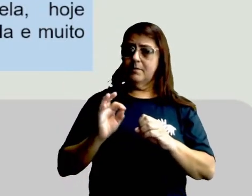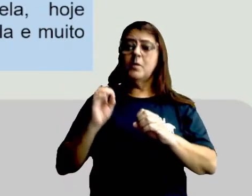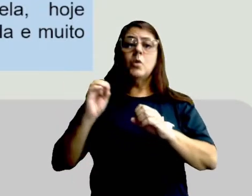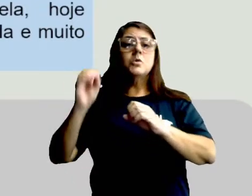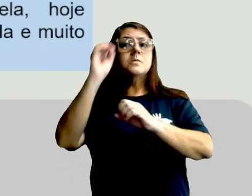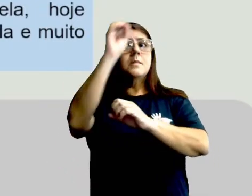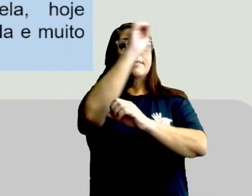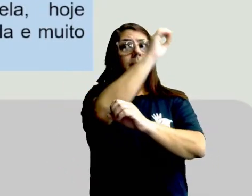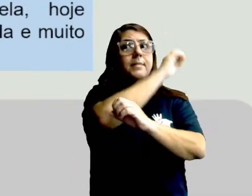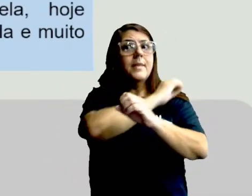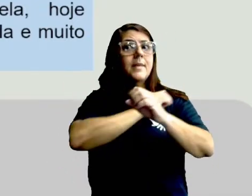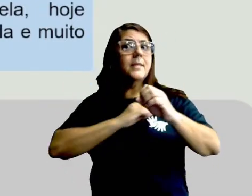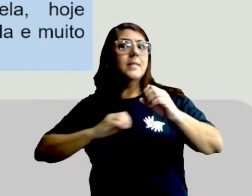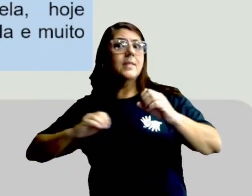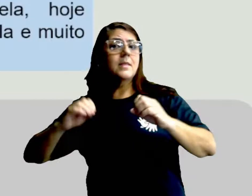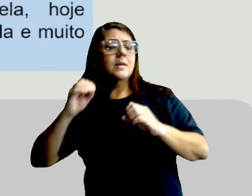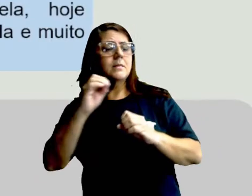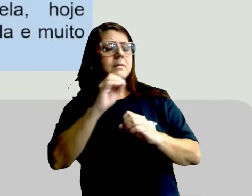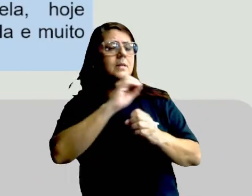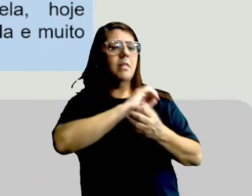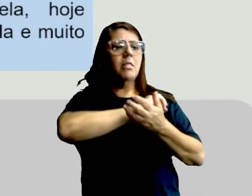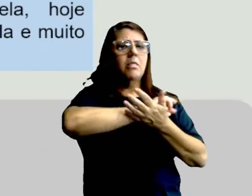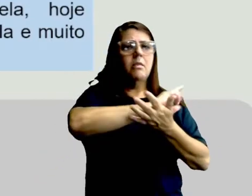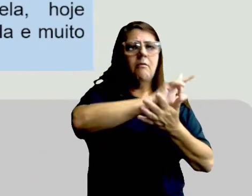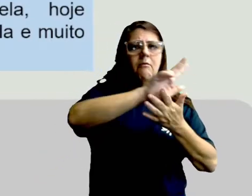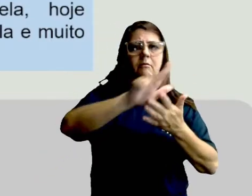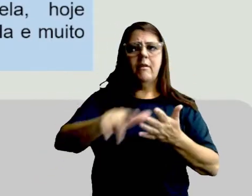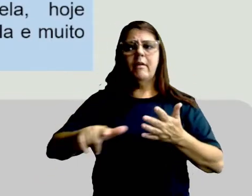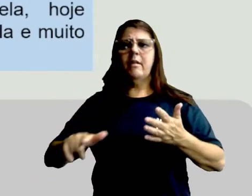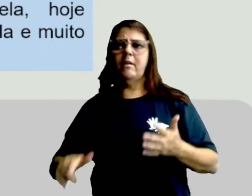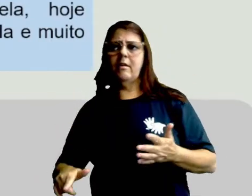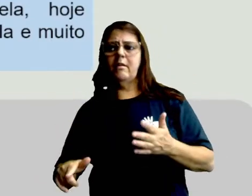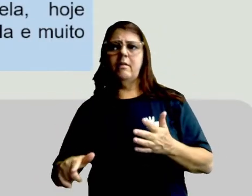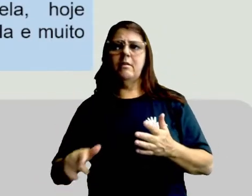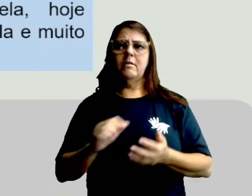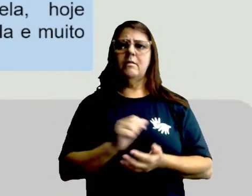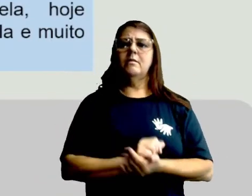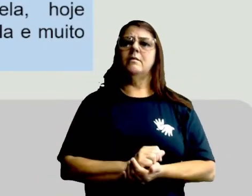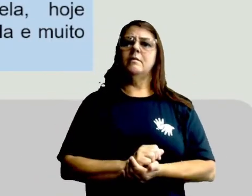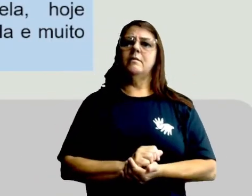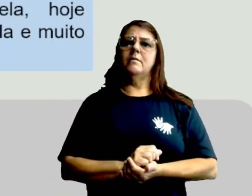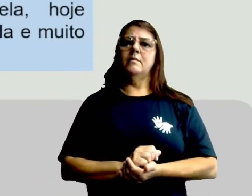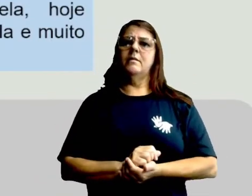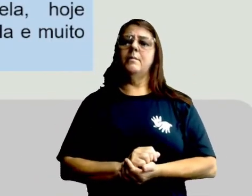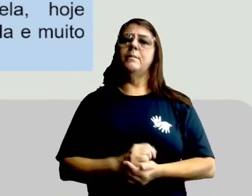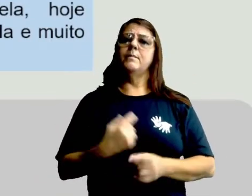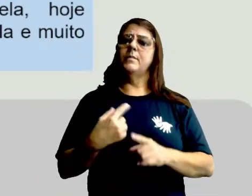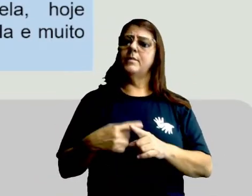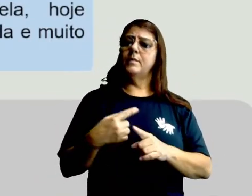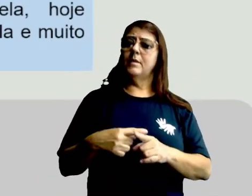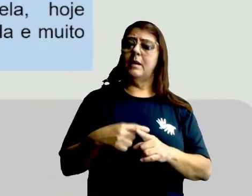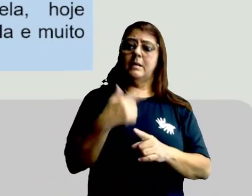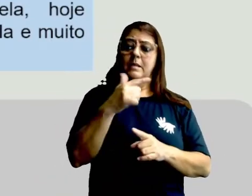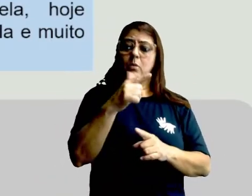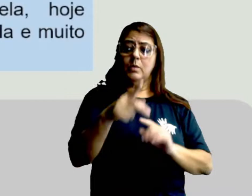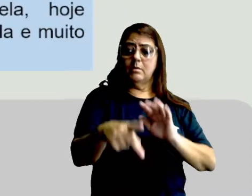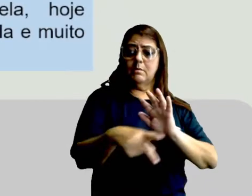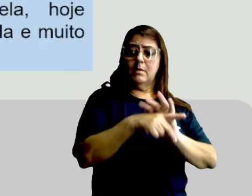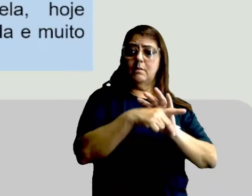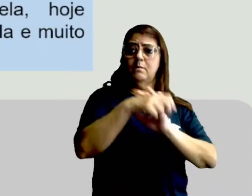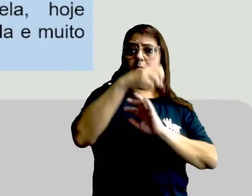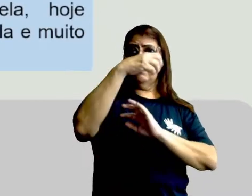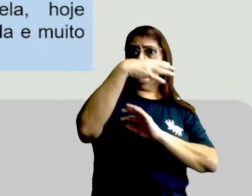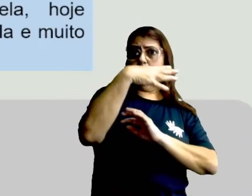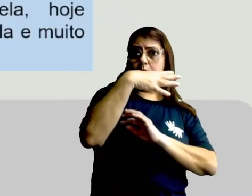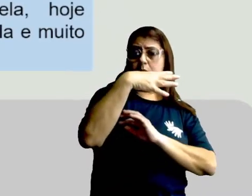planetas também são outros tipos de astros iluminados. Iluminado é que não tem luz, tá